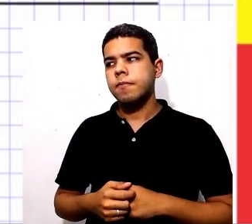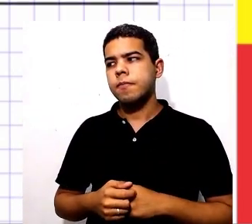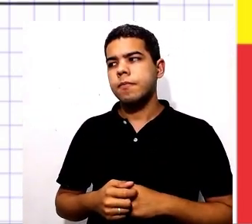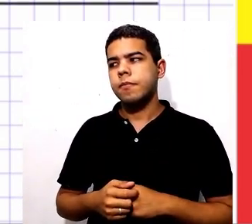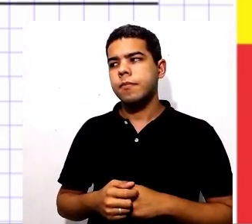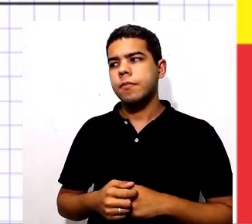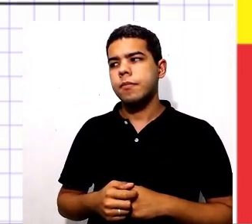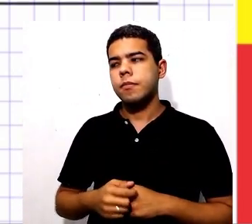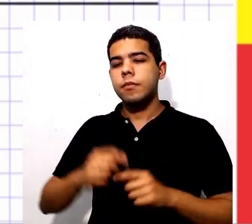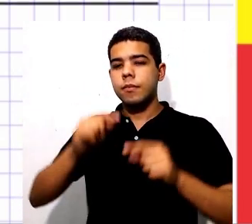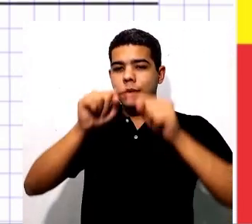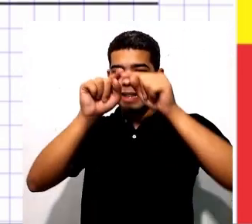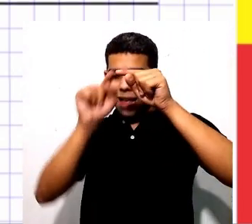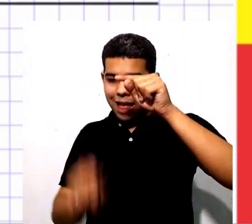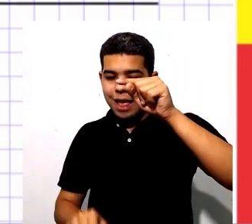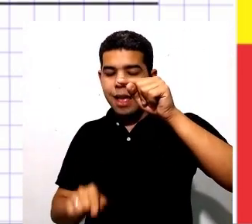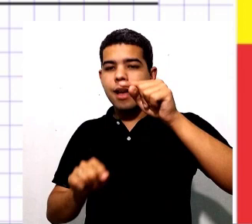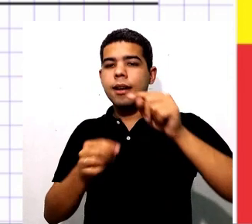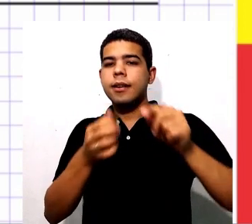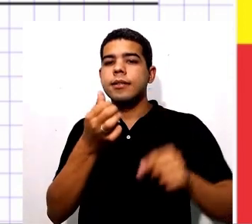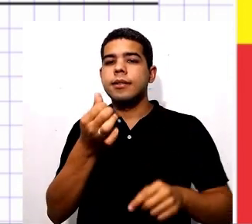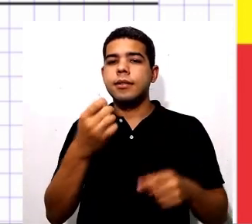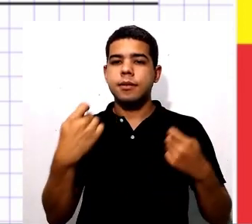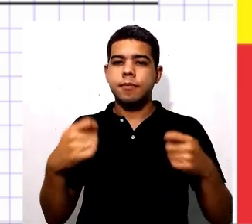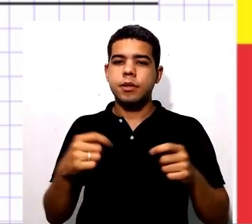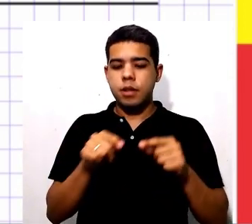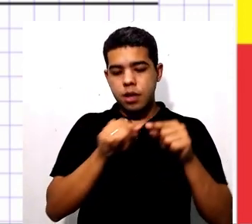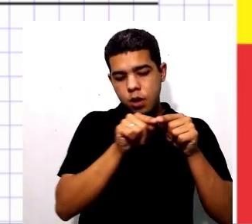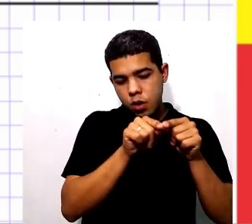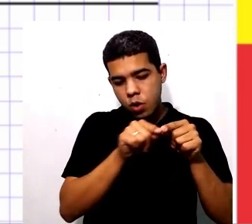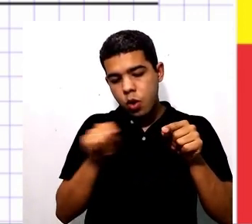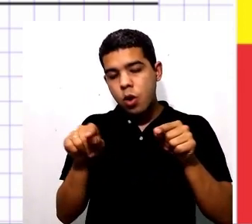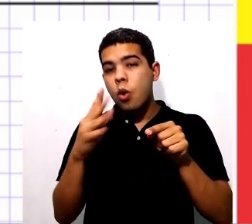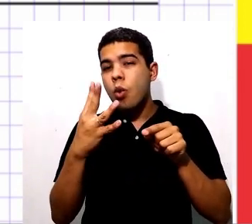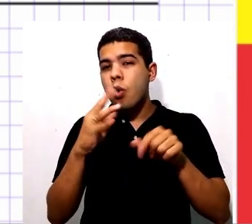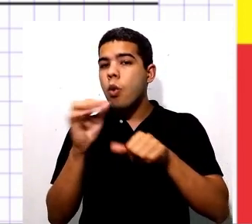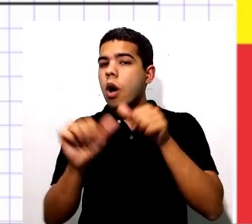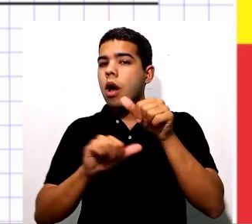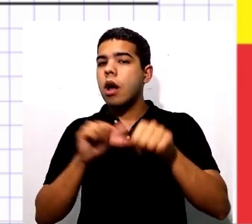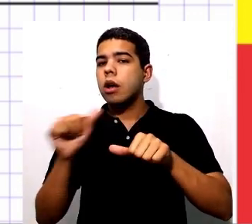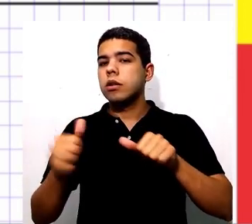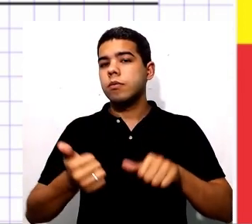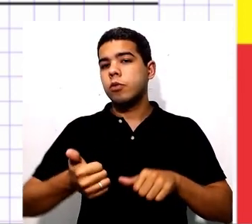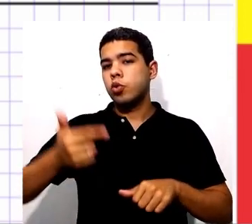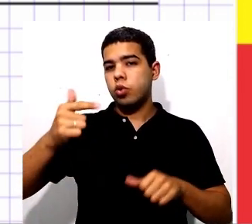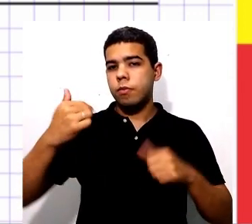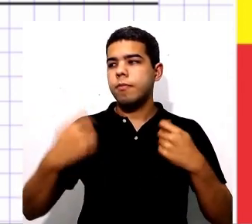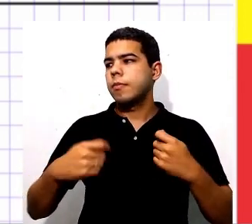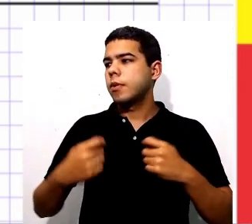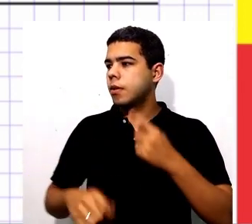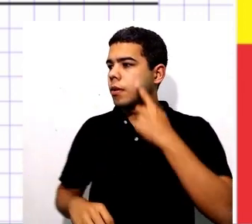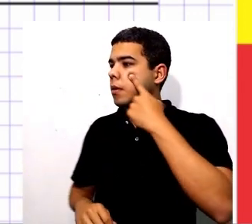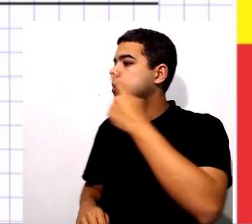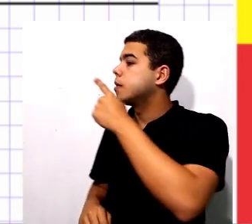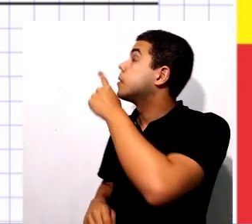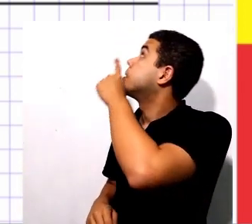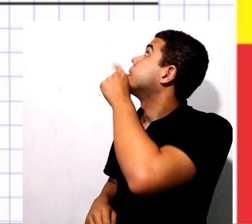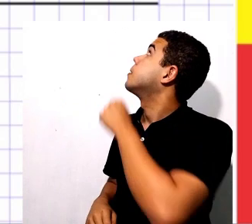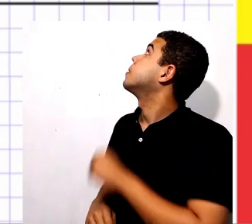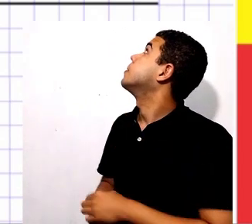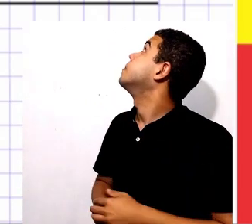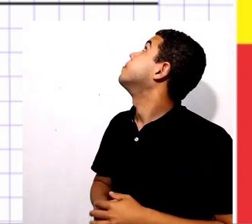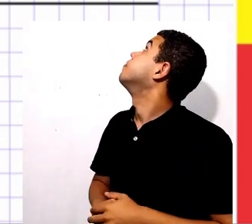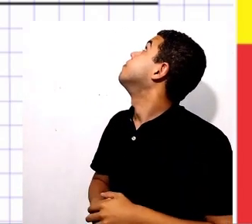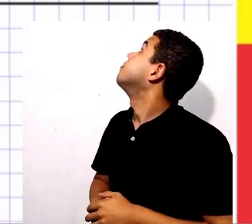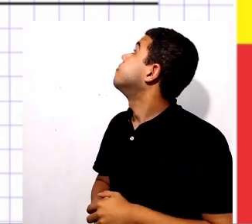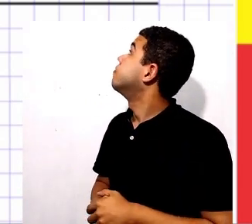aí? Que não muda. Olha aí, que parece horizontal, vertical, horizontal. Do mesmo jeito o outro.